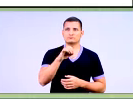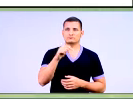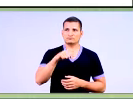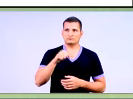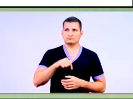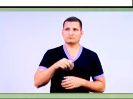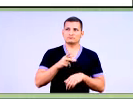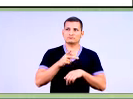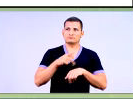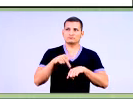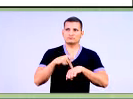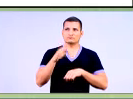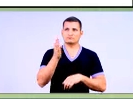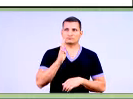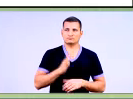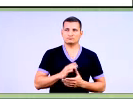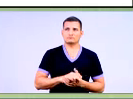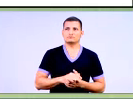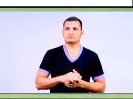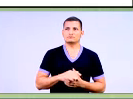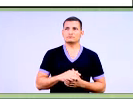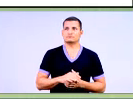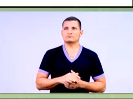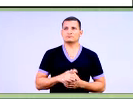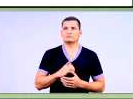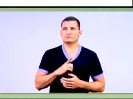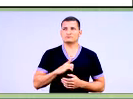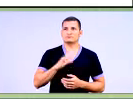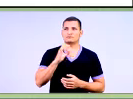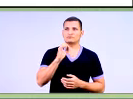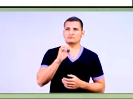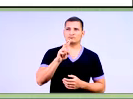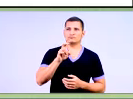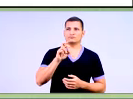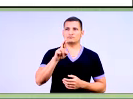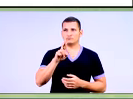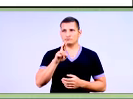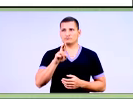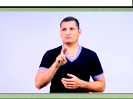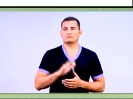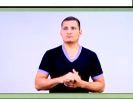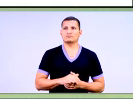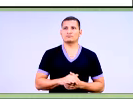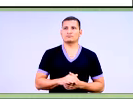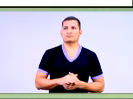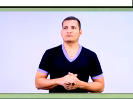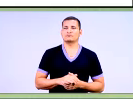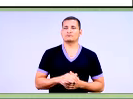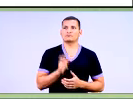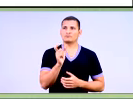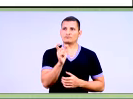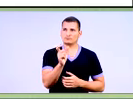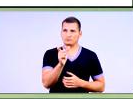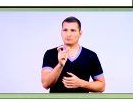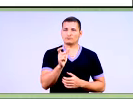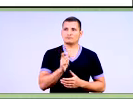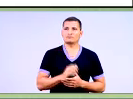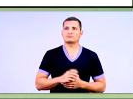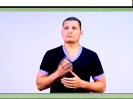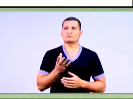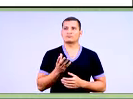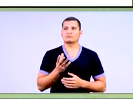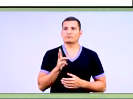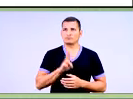país, né? Na mídia tem o overnight, tem a overdose, são palavras muito utilizadas por